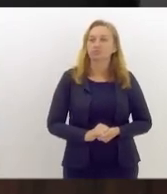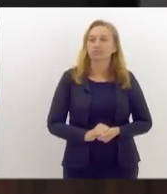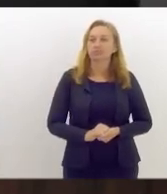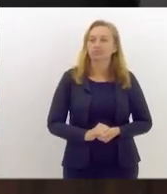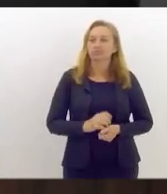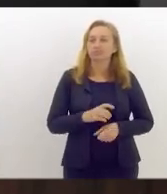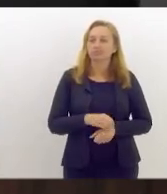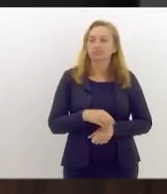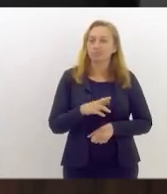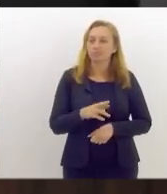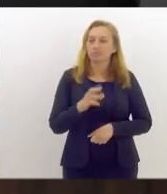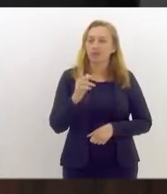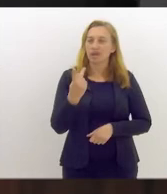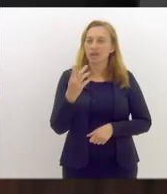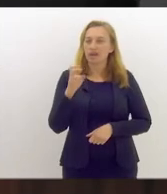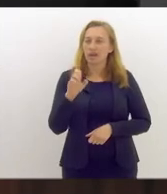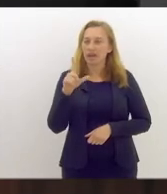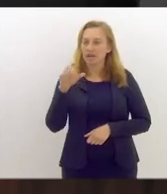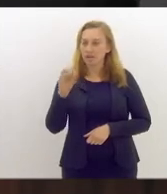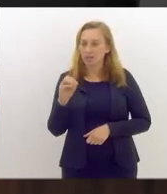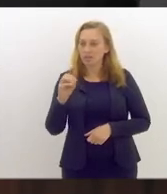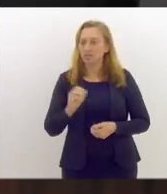Dr Hélio Barros